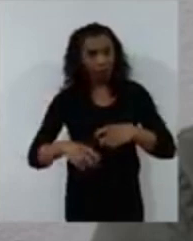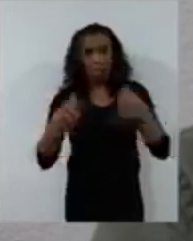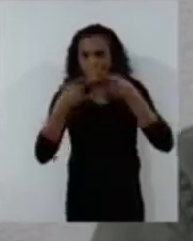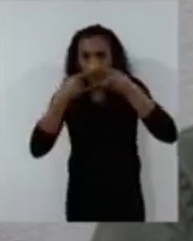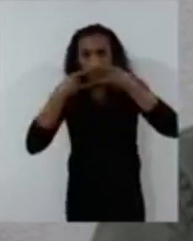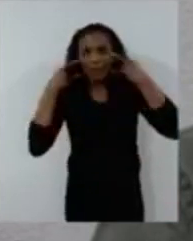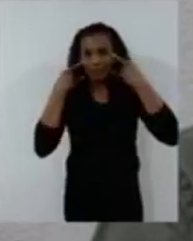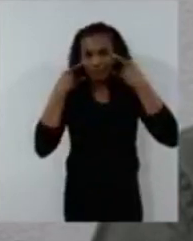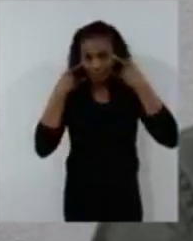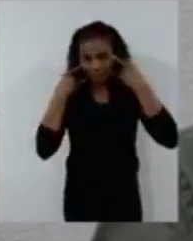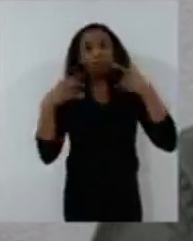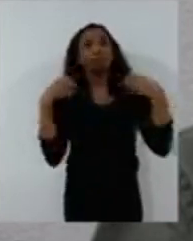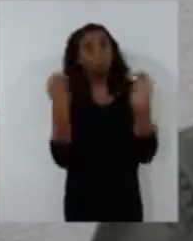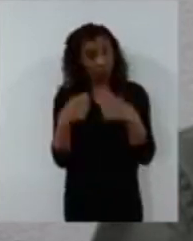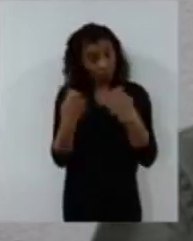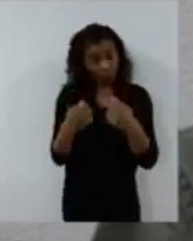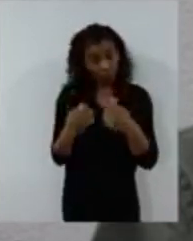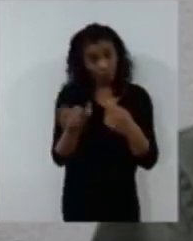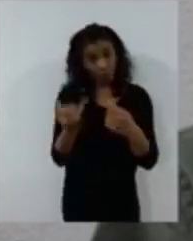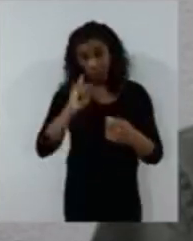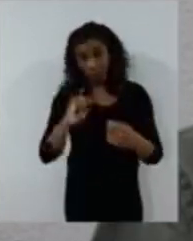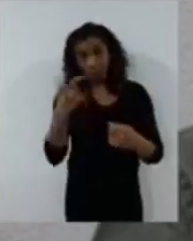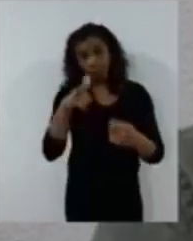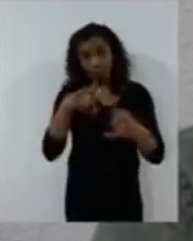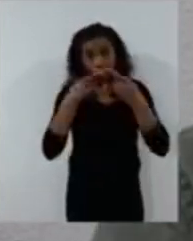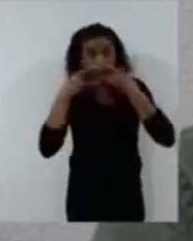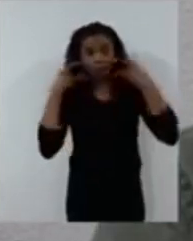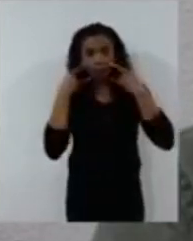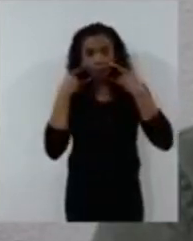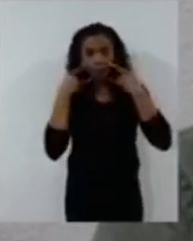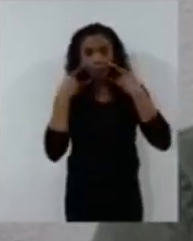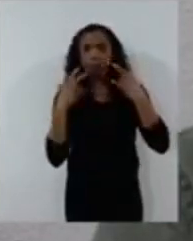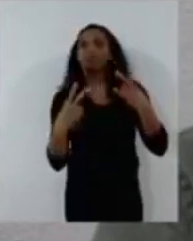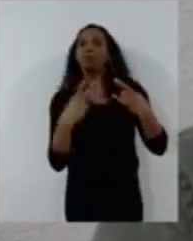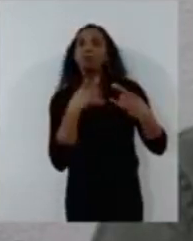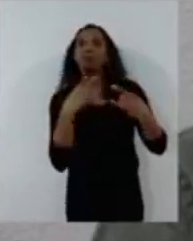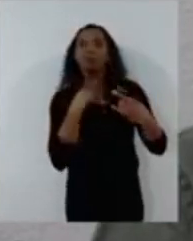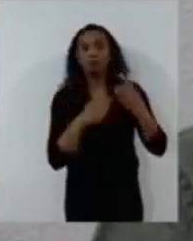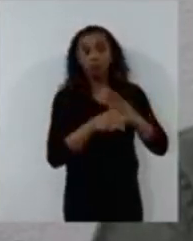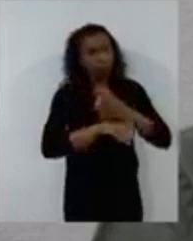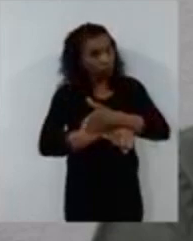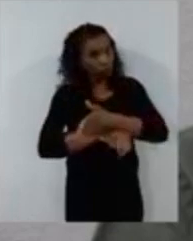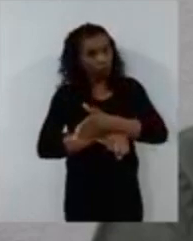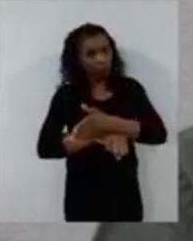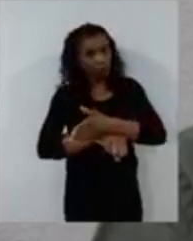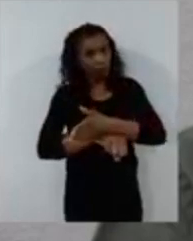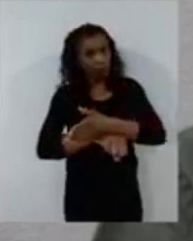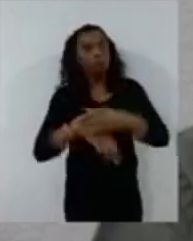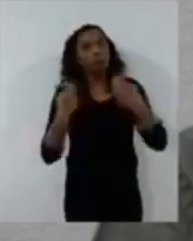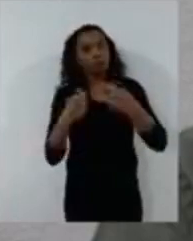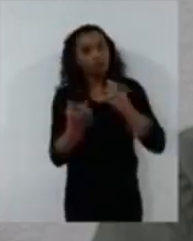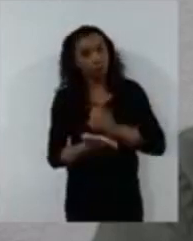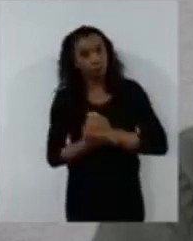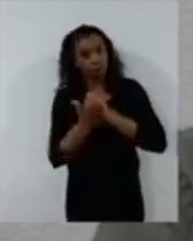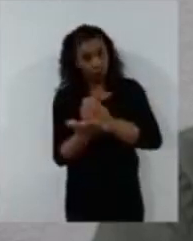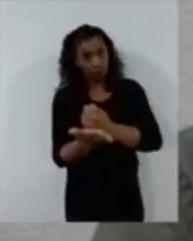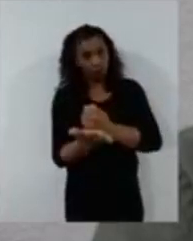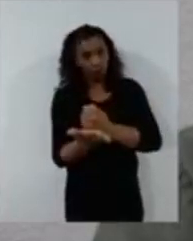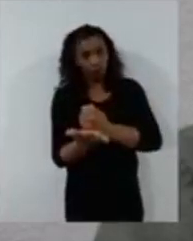adentrar dentro do recinto da Feira Livre. Contamos com a sua colaboração.